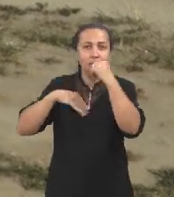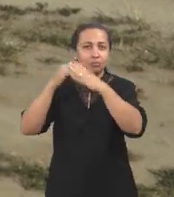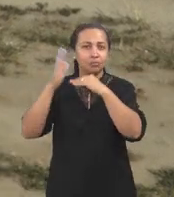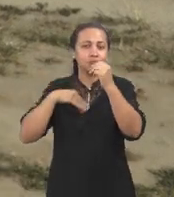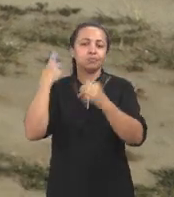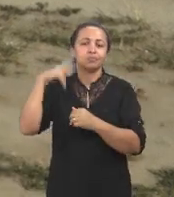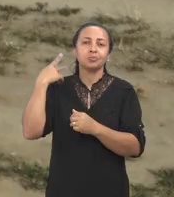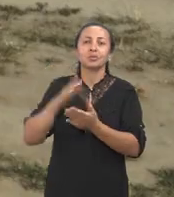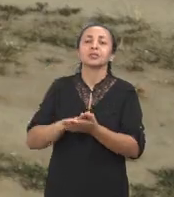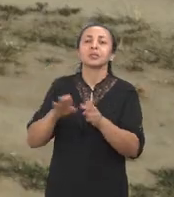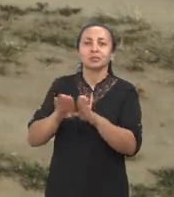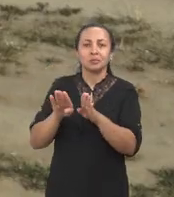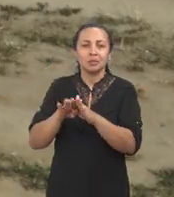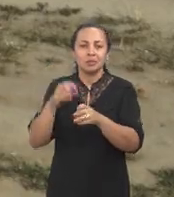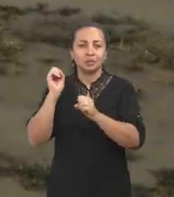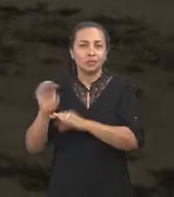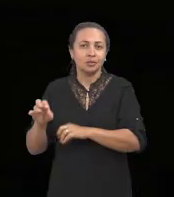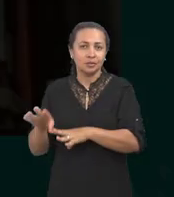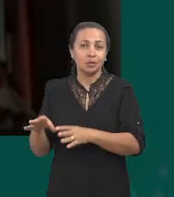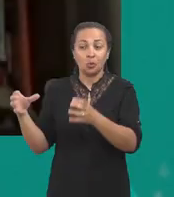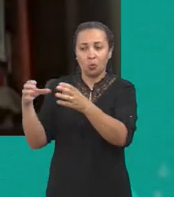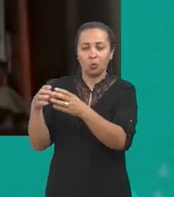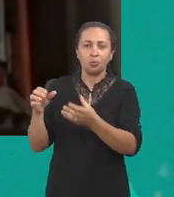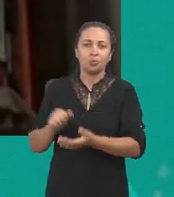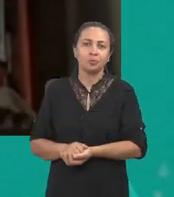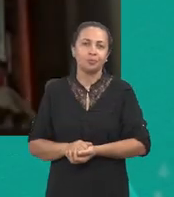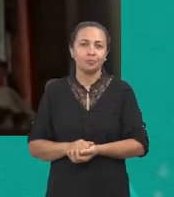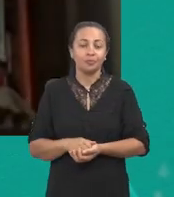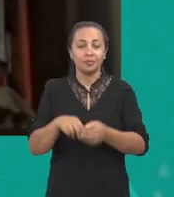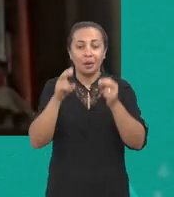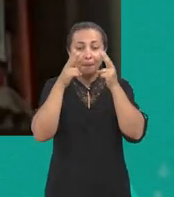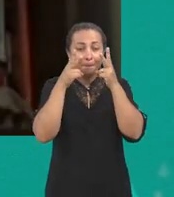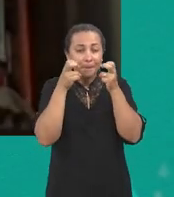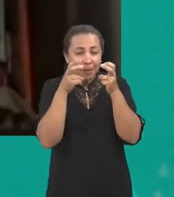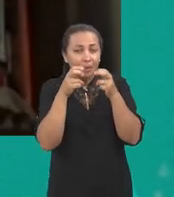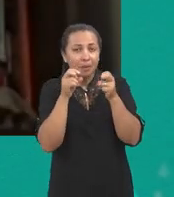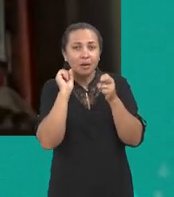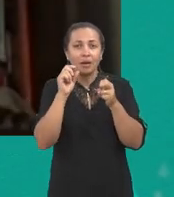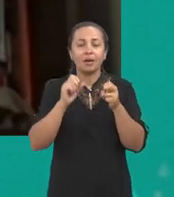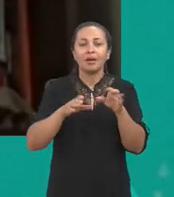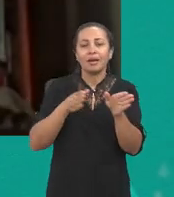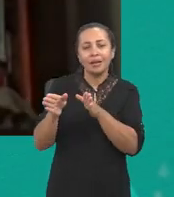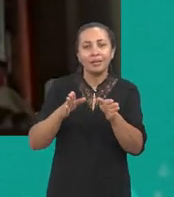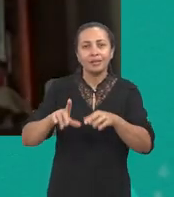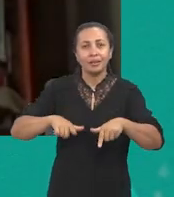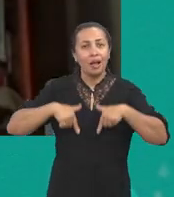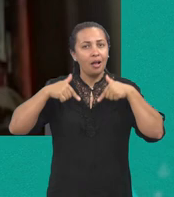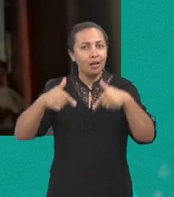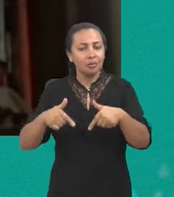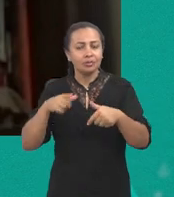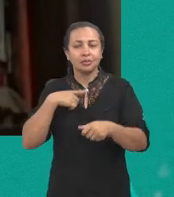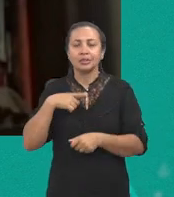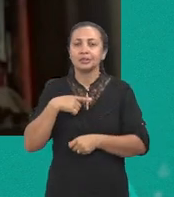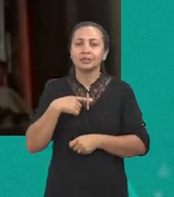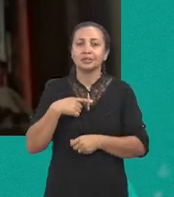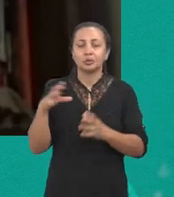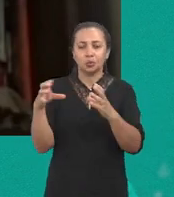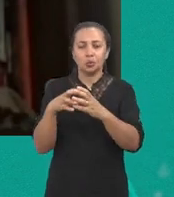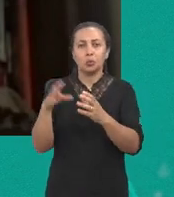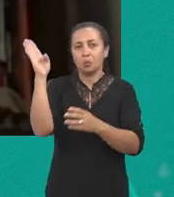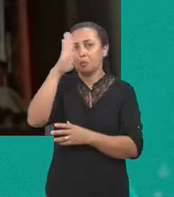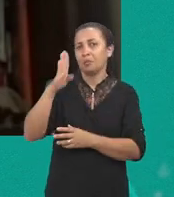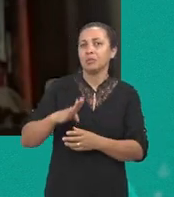práxis política educativa desses sujeitos coletivos a gente viu né 500 Desafios que nós observamos na